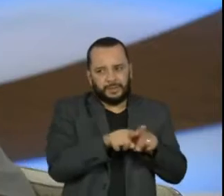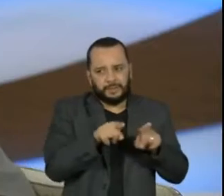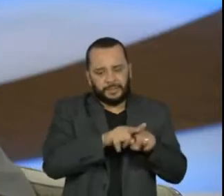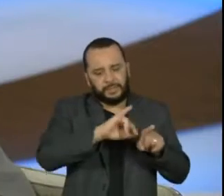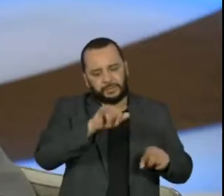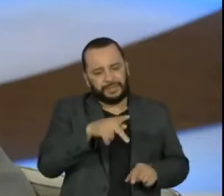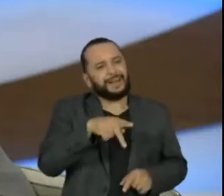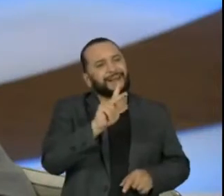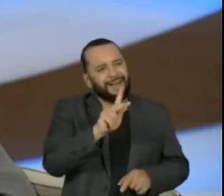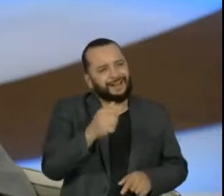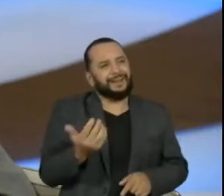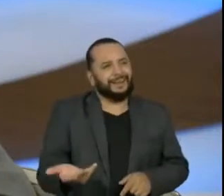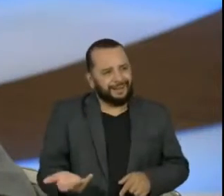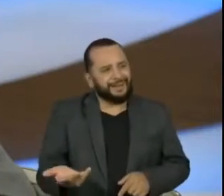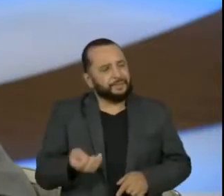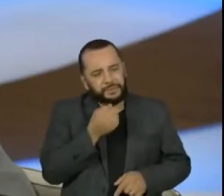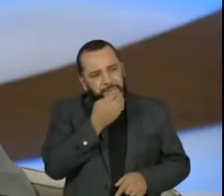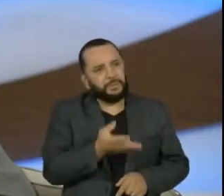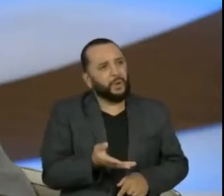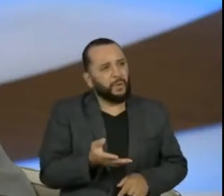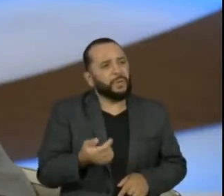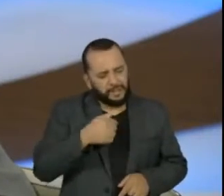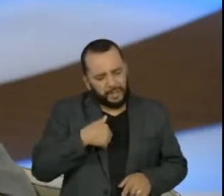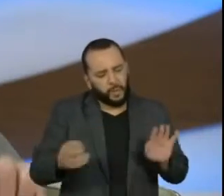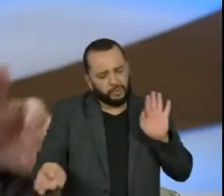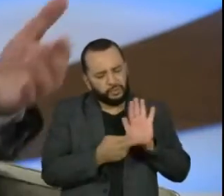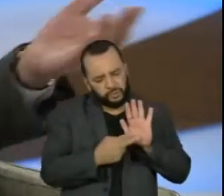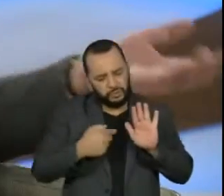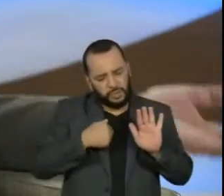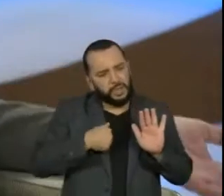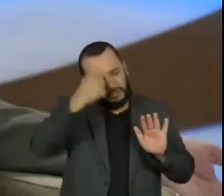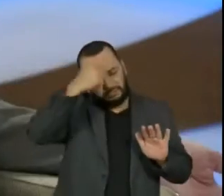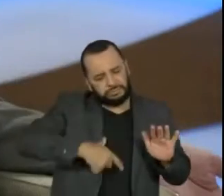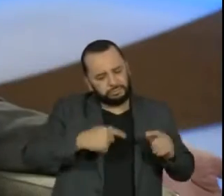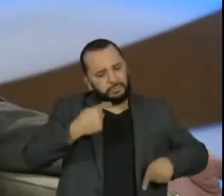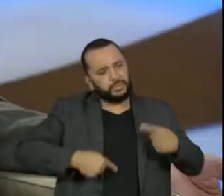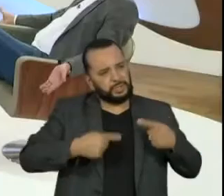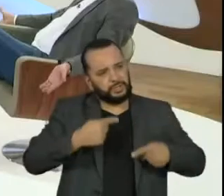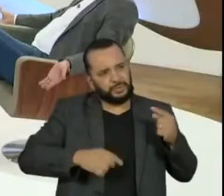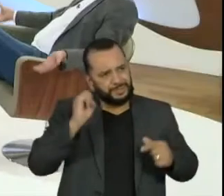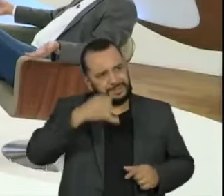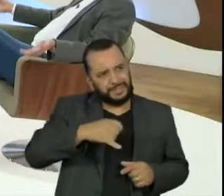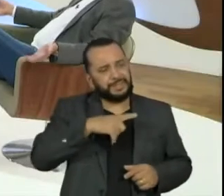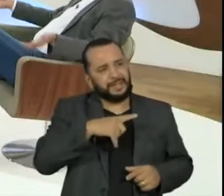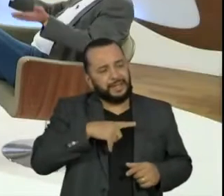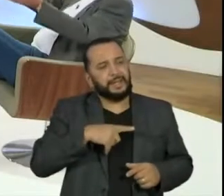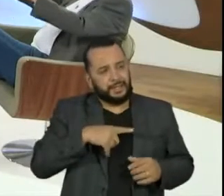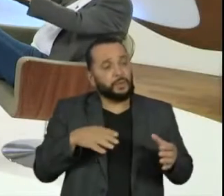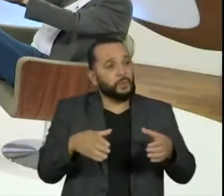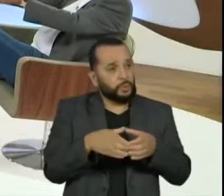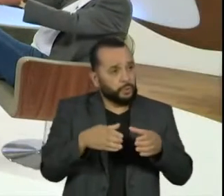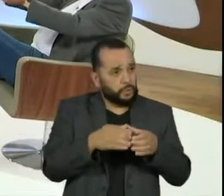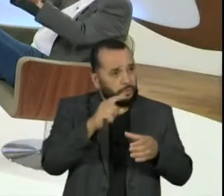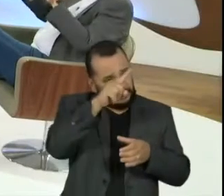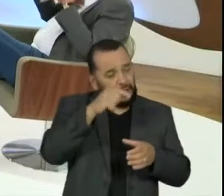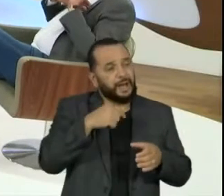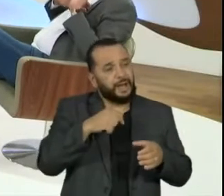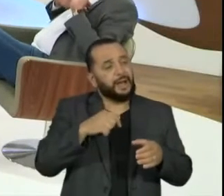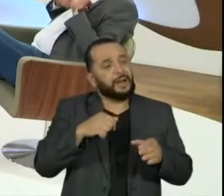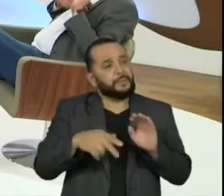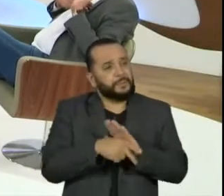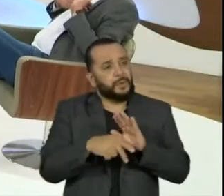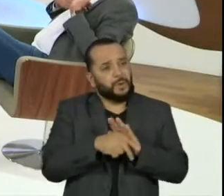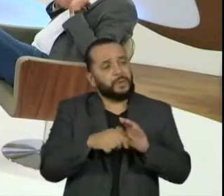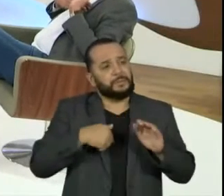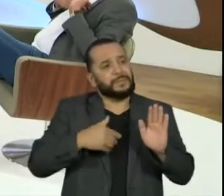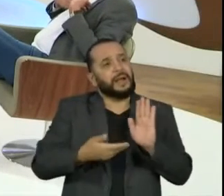negar a política hoje seria uma cretinista da minha parte. Eu tive que formar uma base na Câmara. Esses votos não vieram para mim